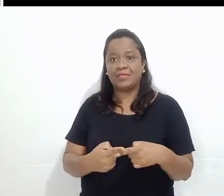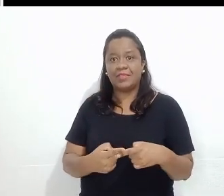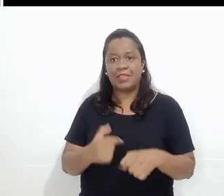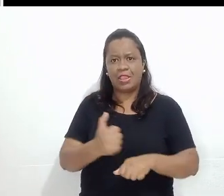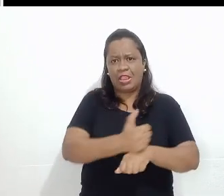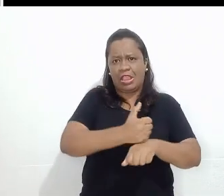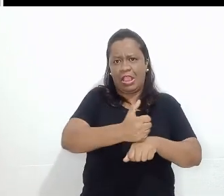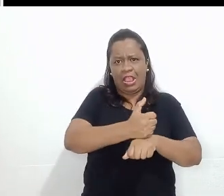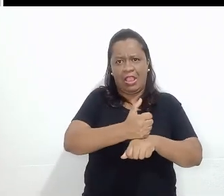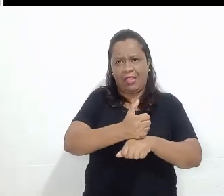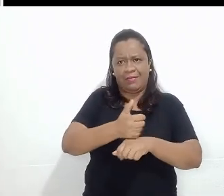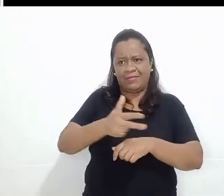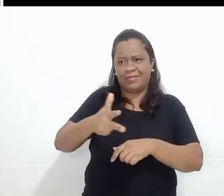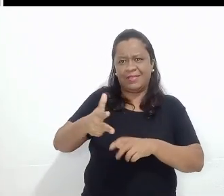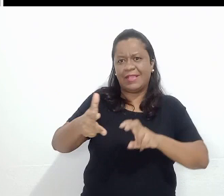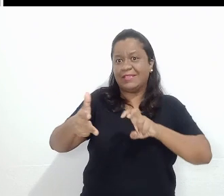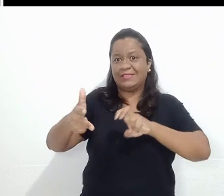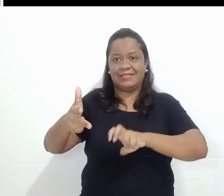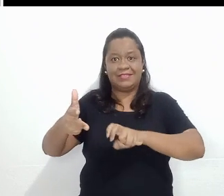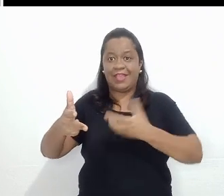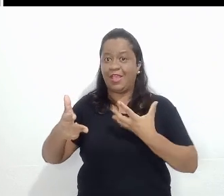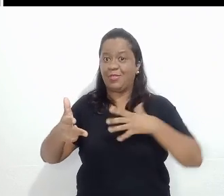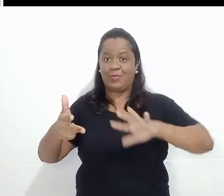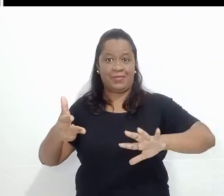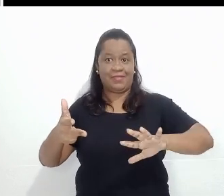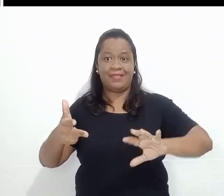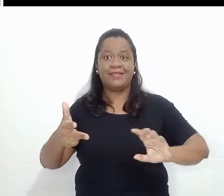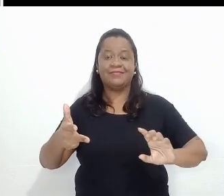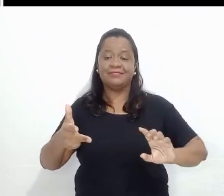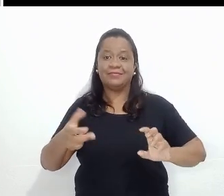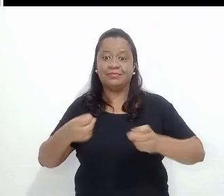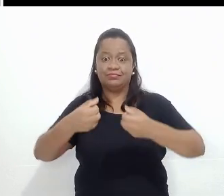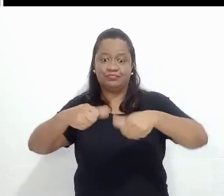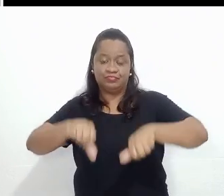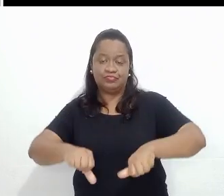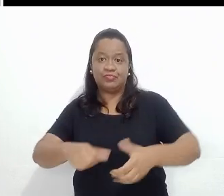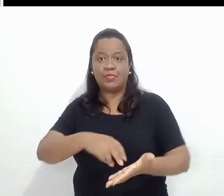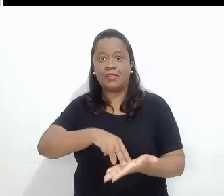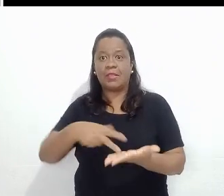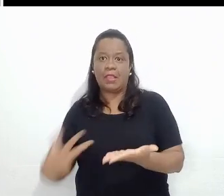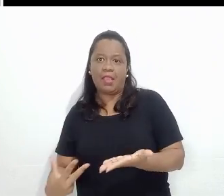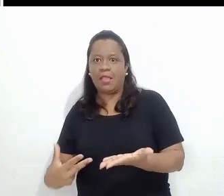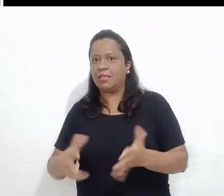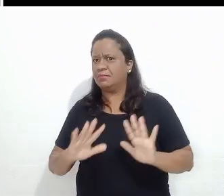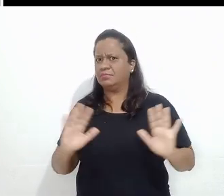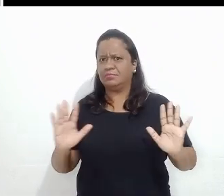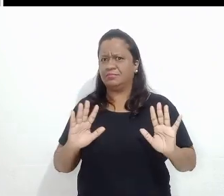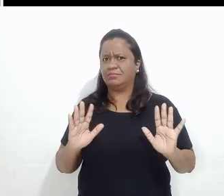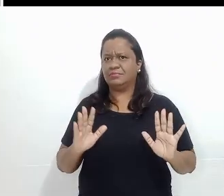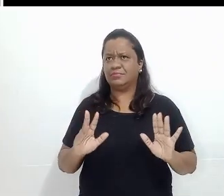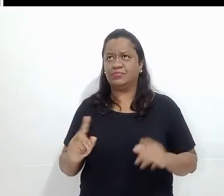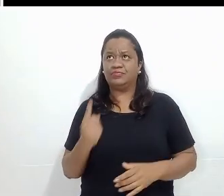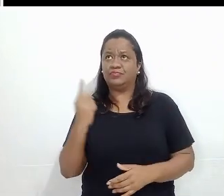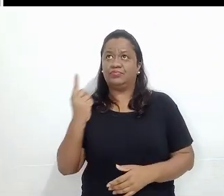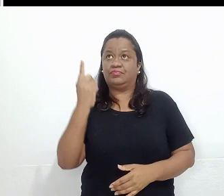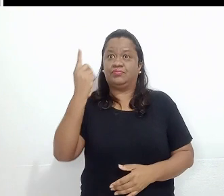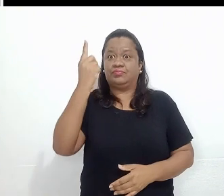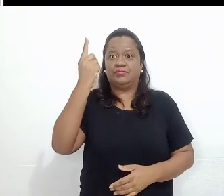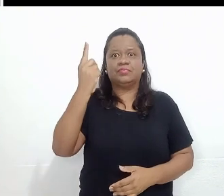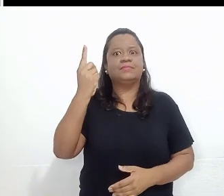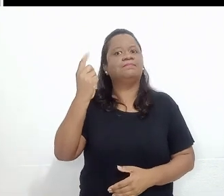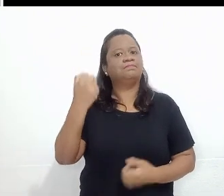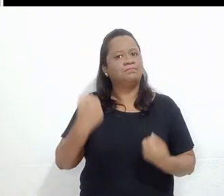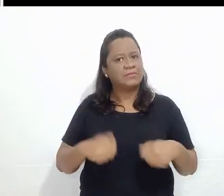se sentar no carrinho que vai desmoronar, nem você quer que a câmera caia também de umas alturas dessa. Tem